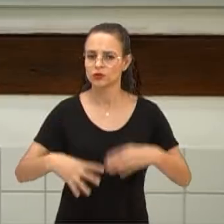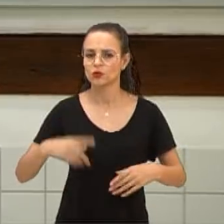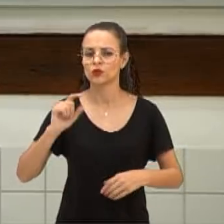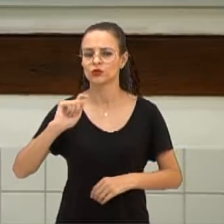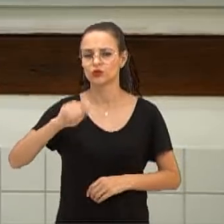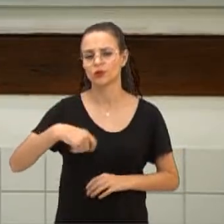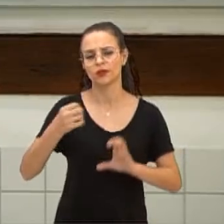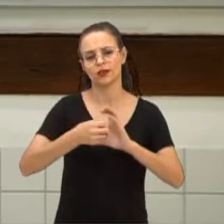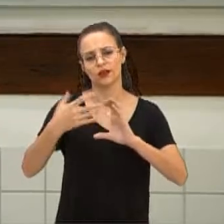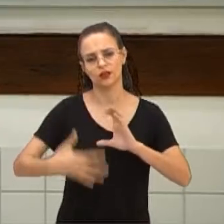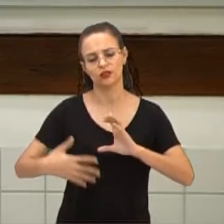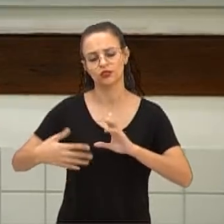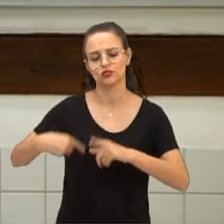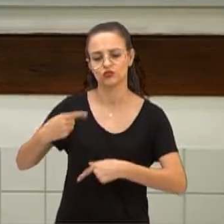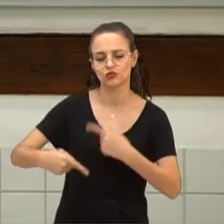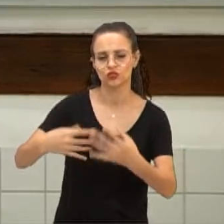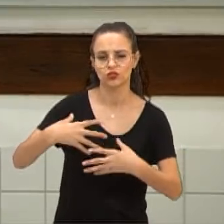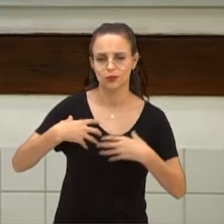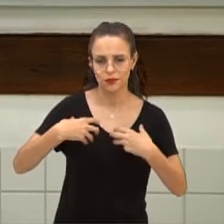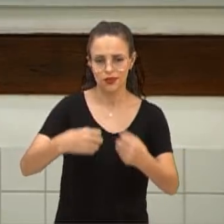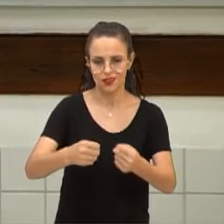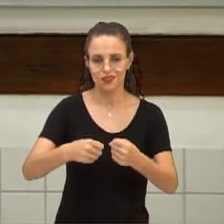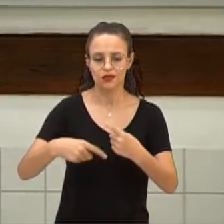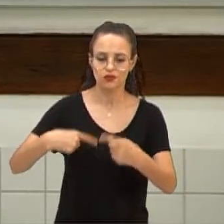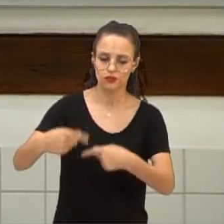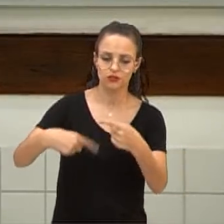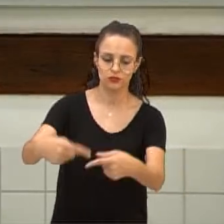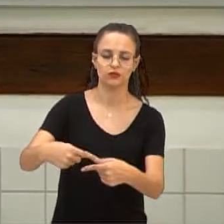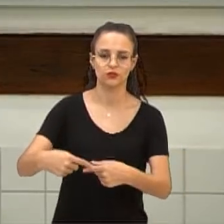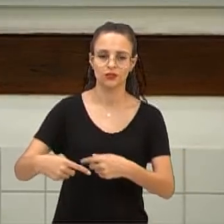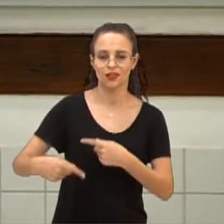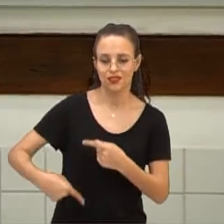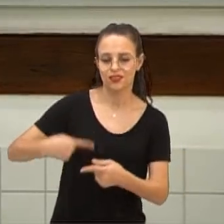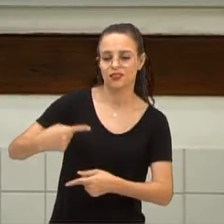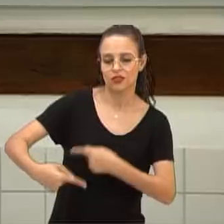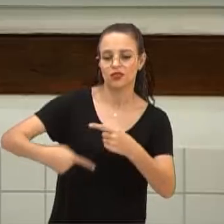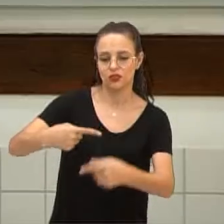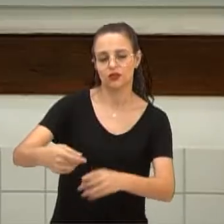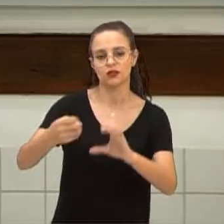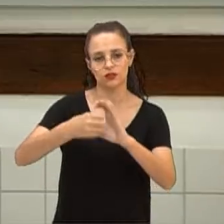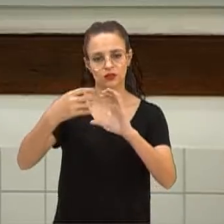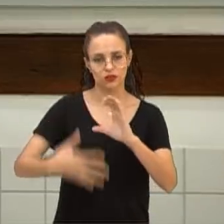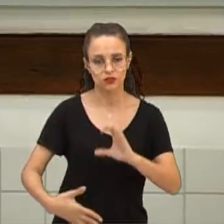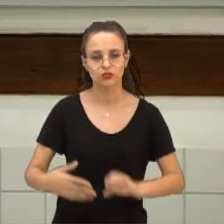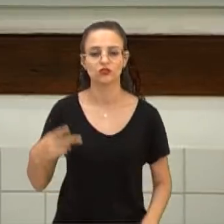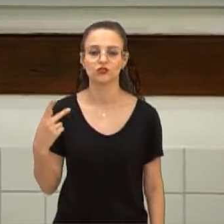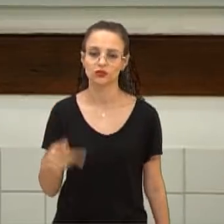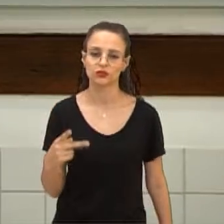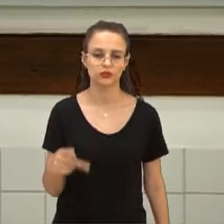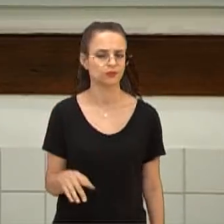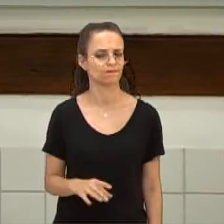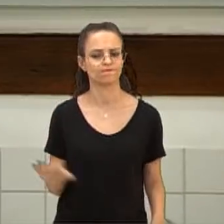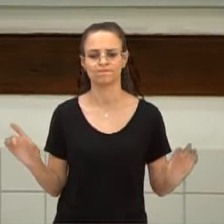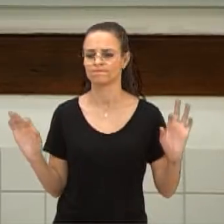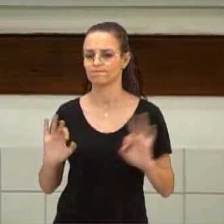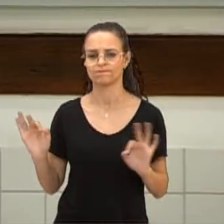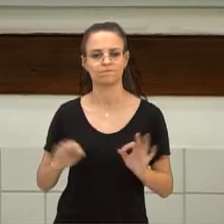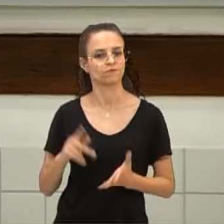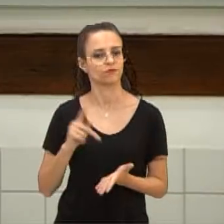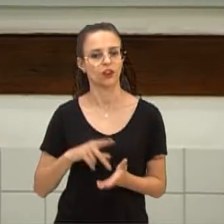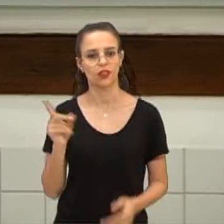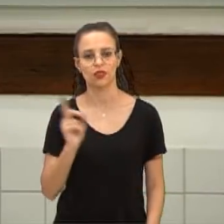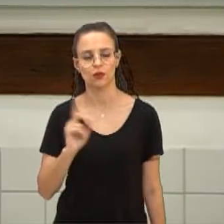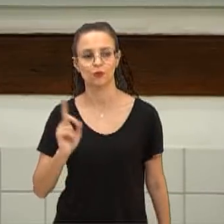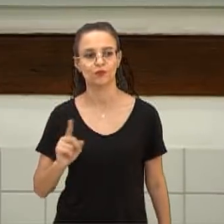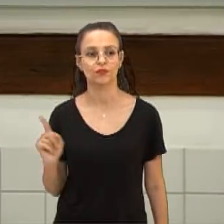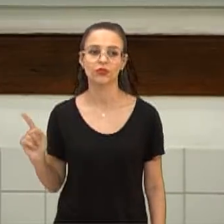das caracteres adquiridos, né, a transmissão dessa herança para os seus descendentes, não era verdadeira. Nós